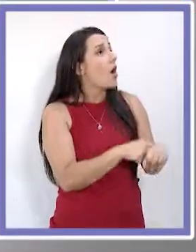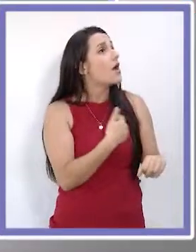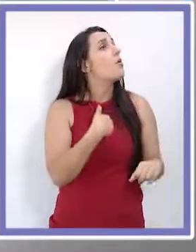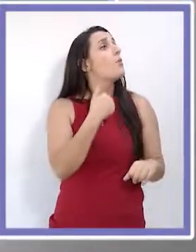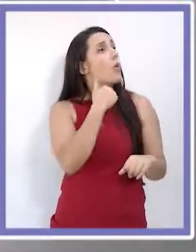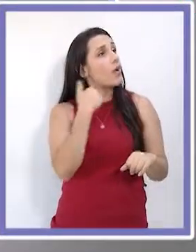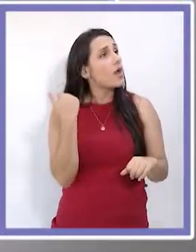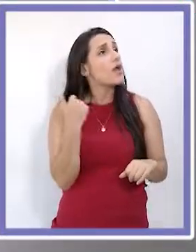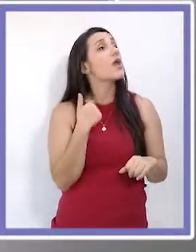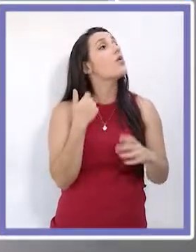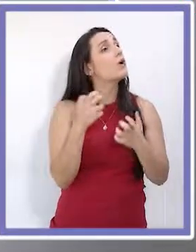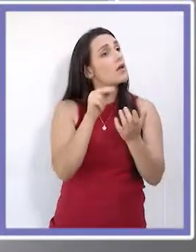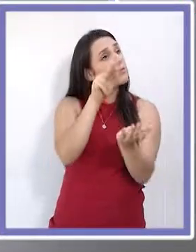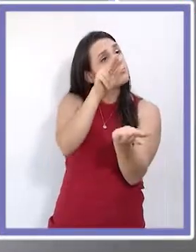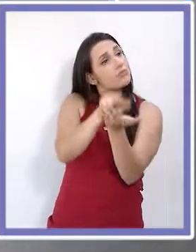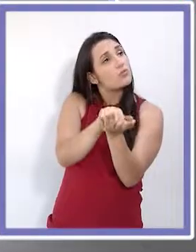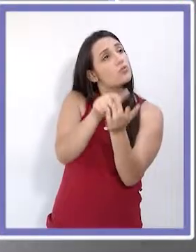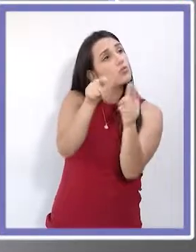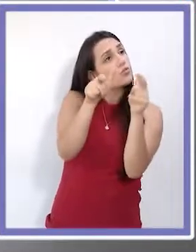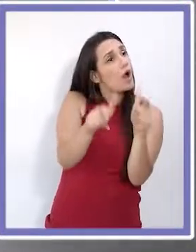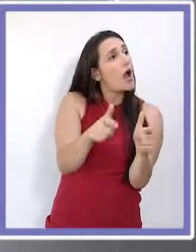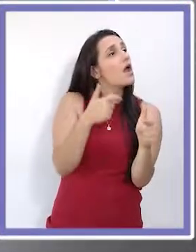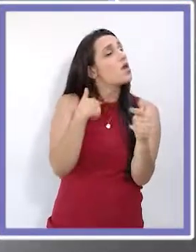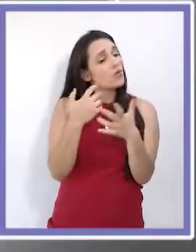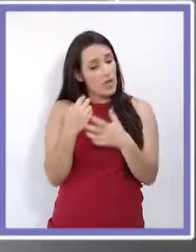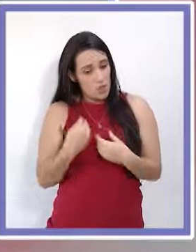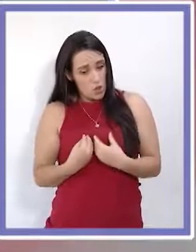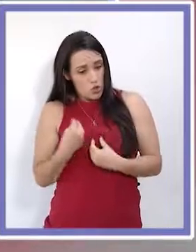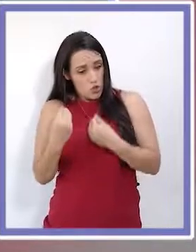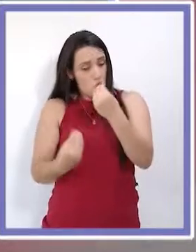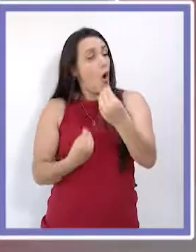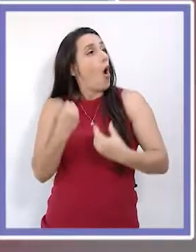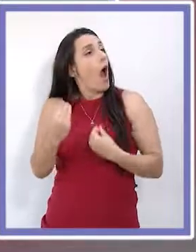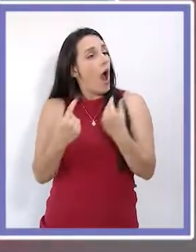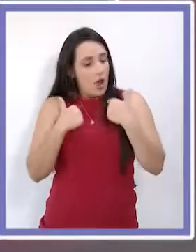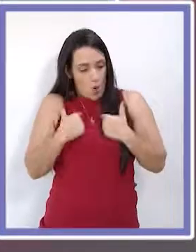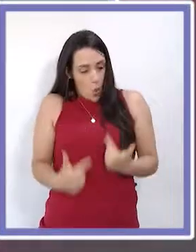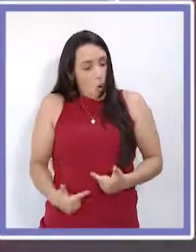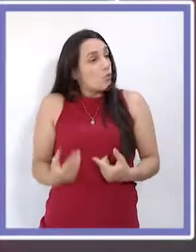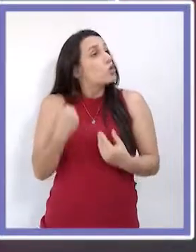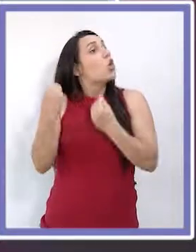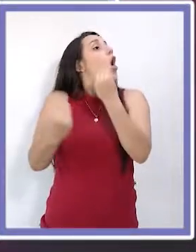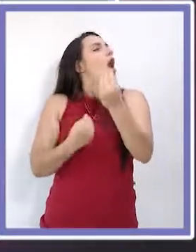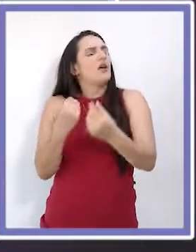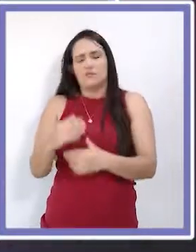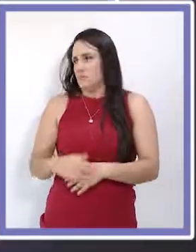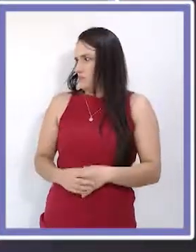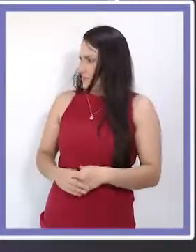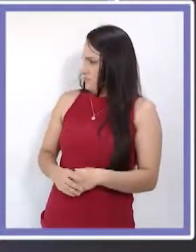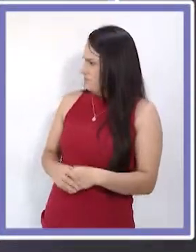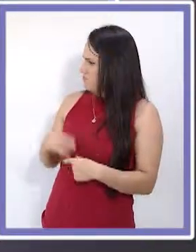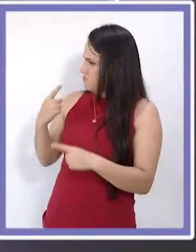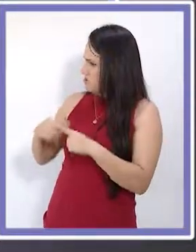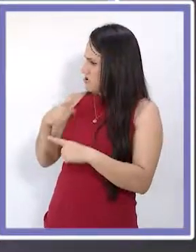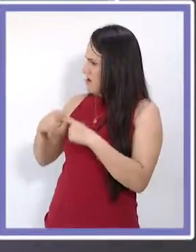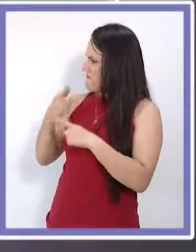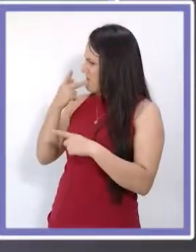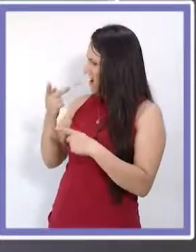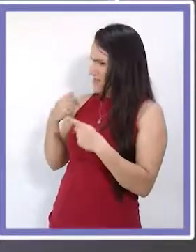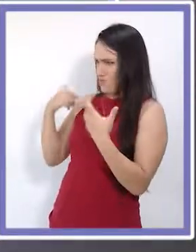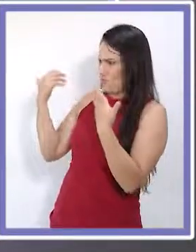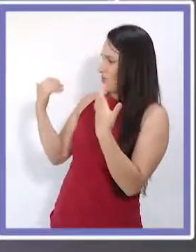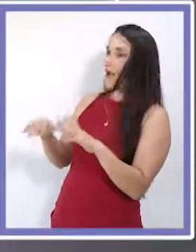enterrado em tal lugar, eu quero doar meus órgãos, tecidos, né? Então, é